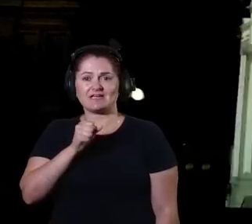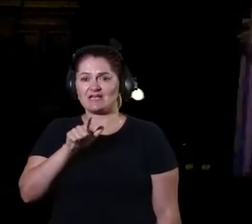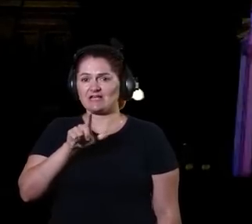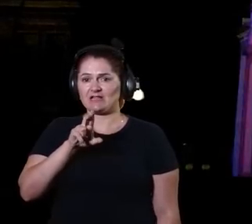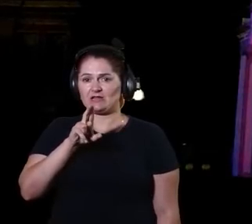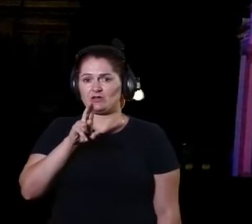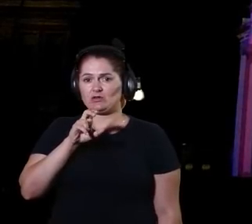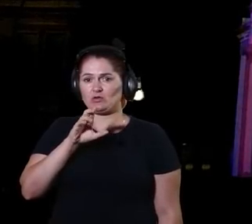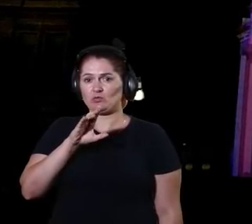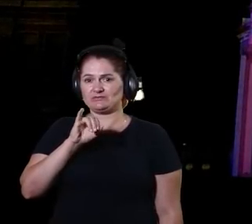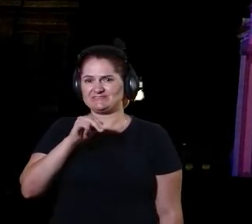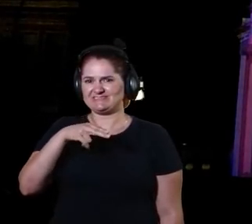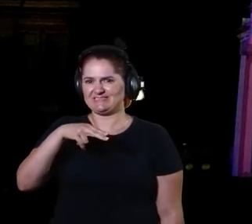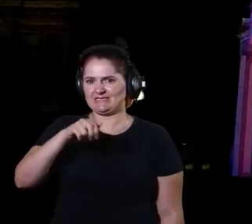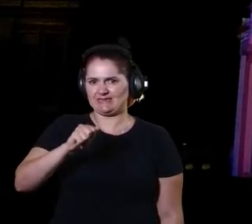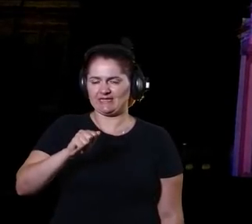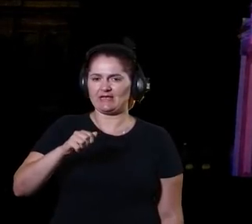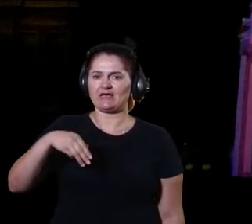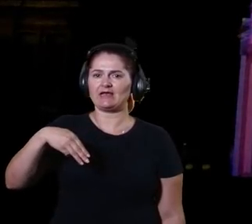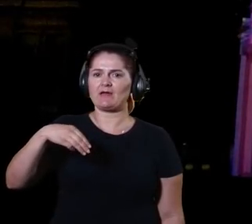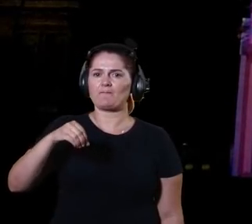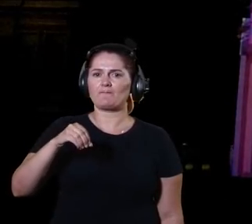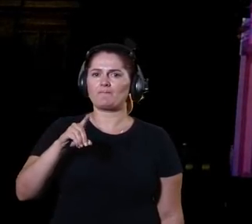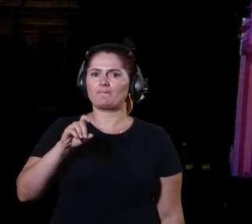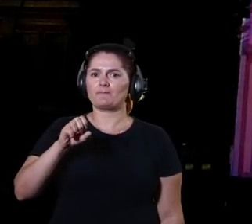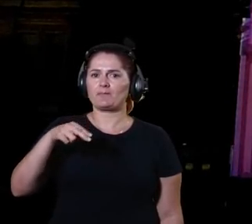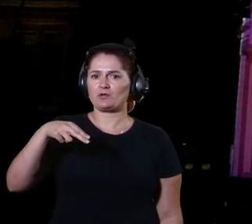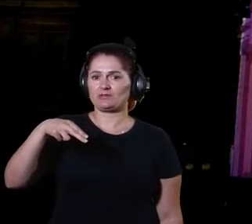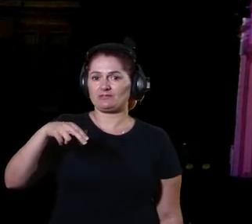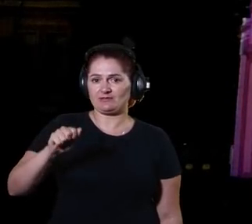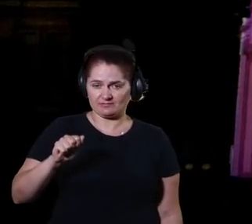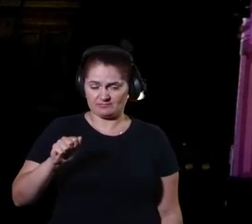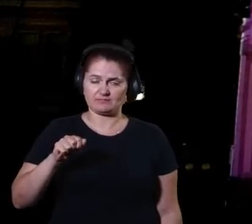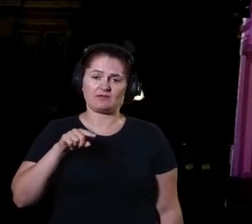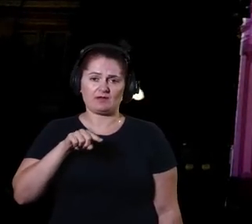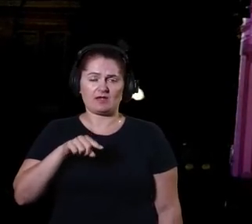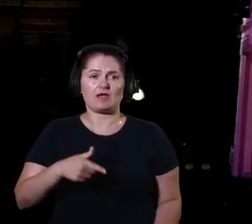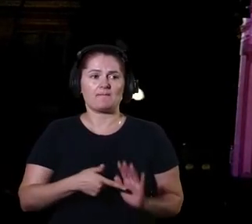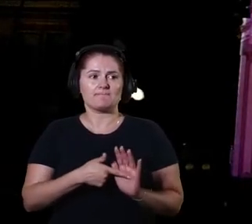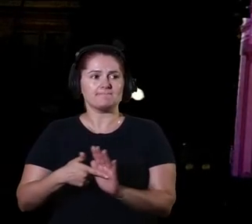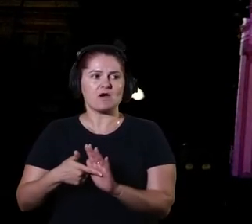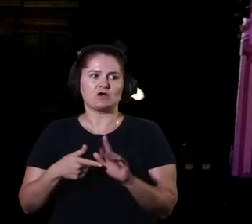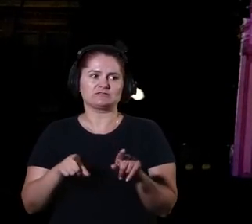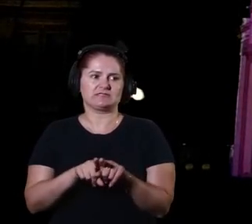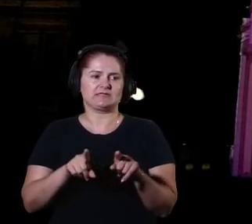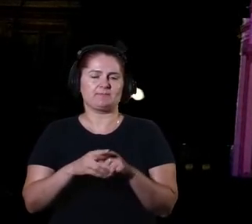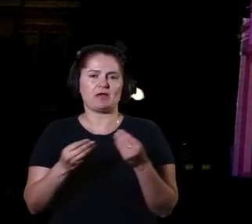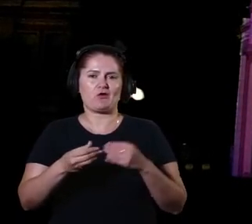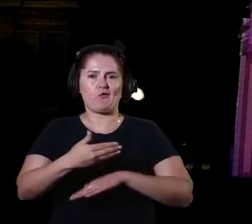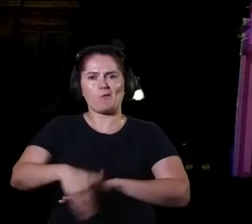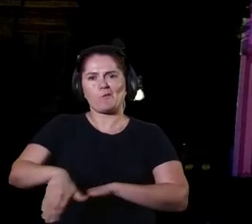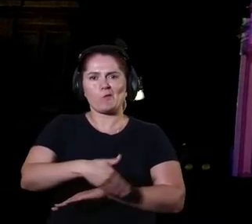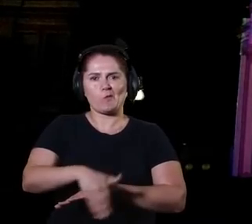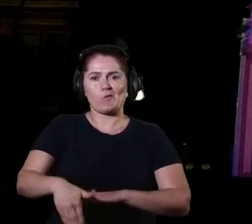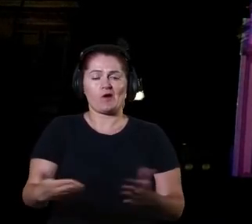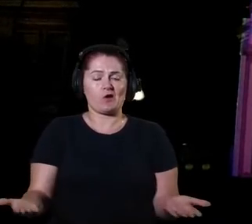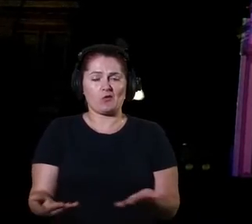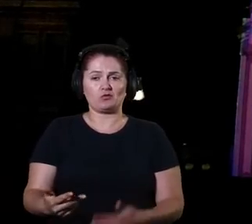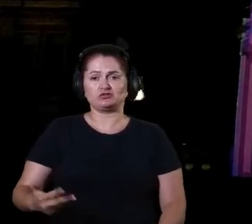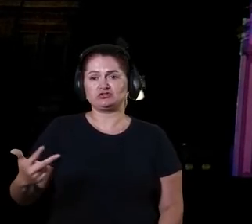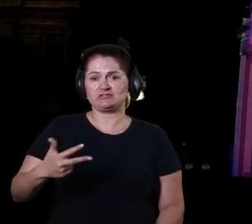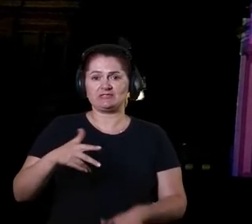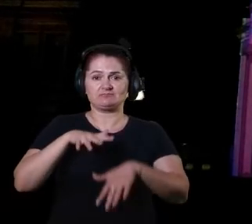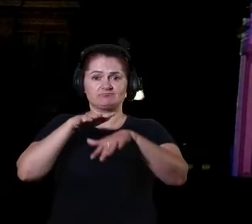Modena. Luciane Modena, para a gente, trazendo todo esse ambiental que hoje, no terceiro desfile,